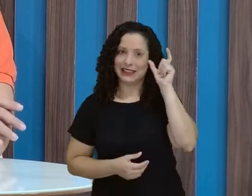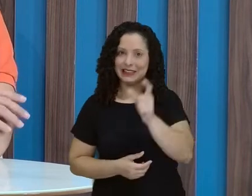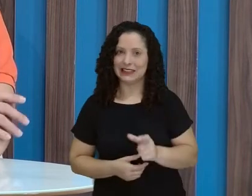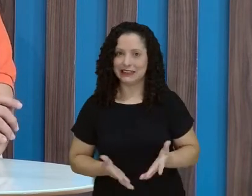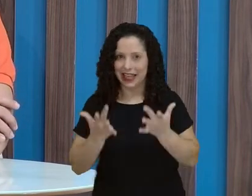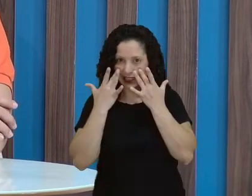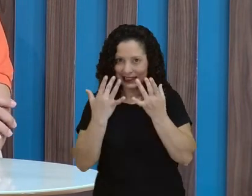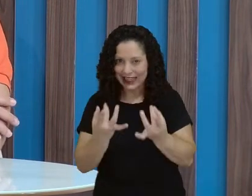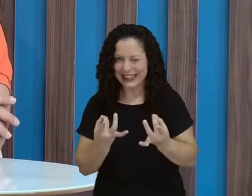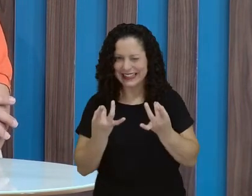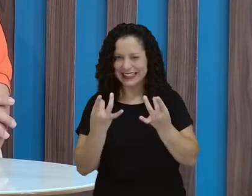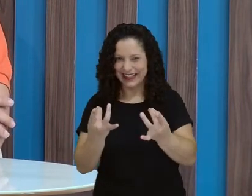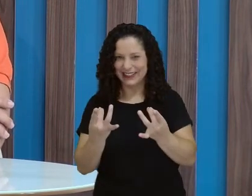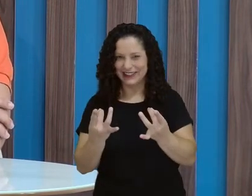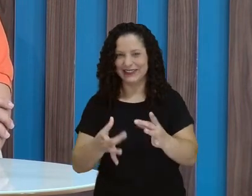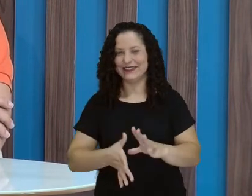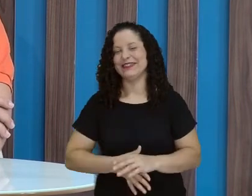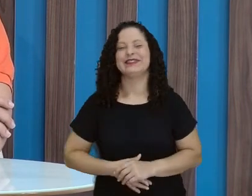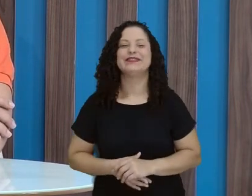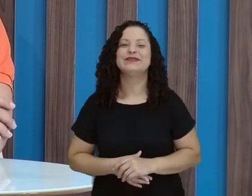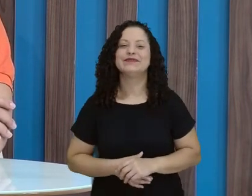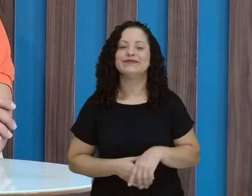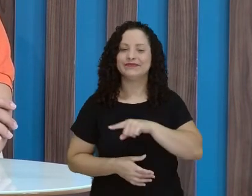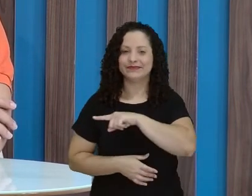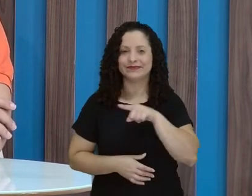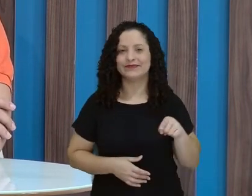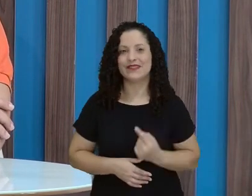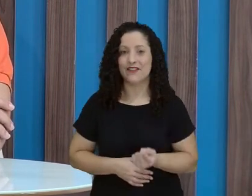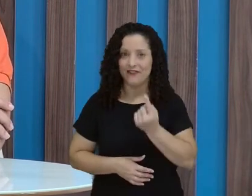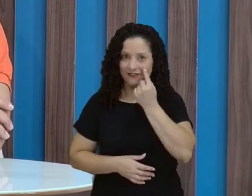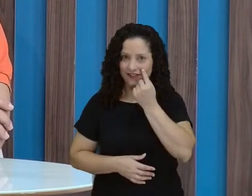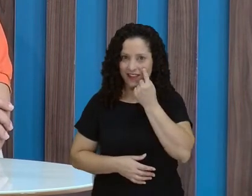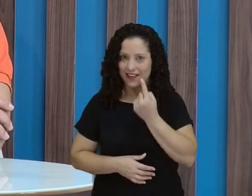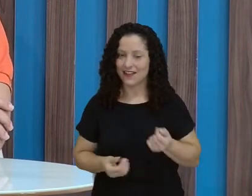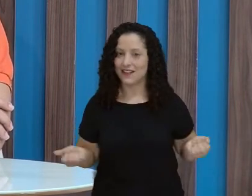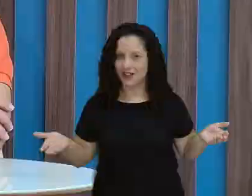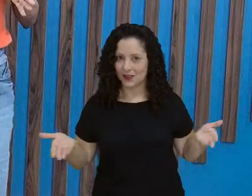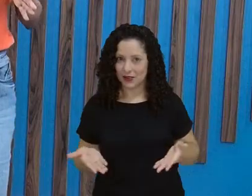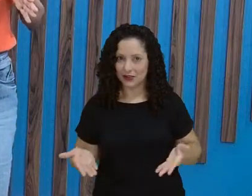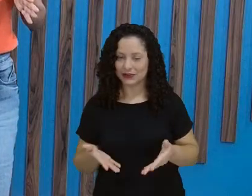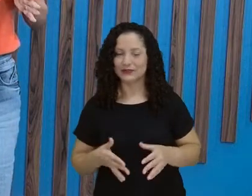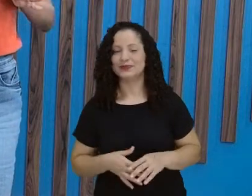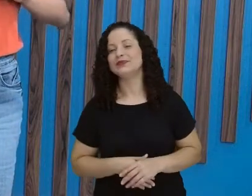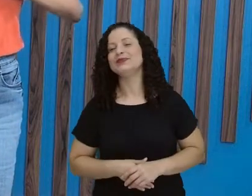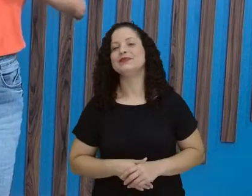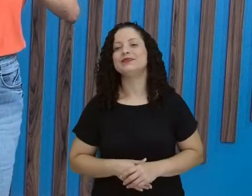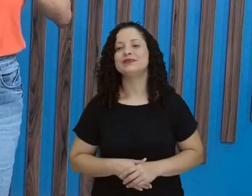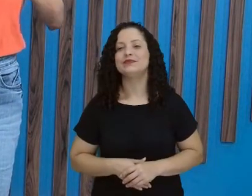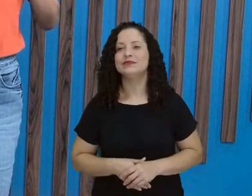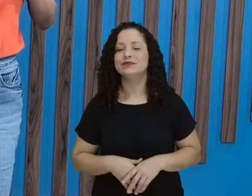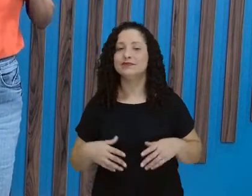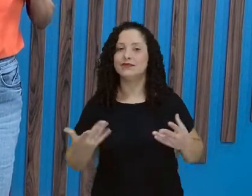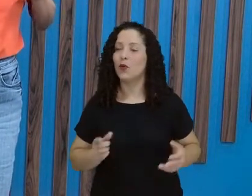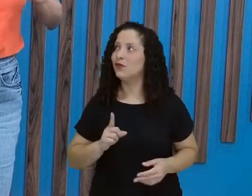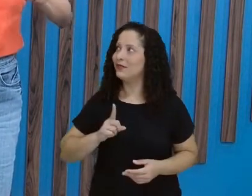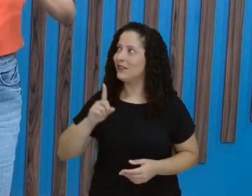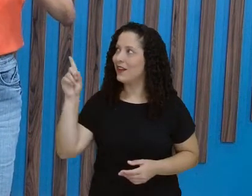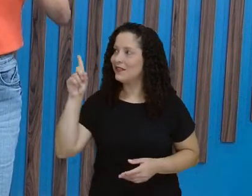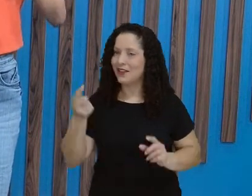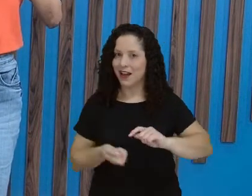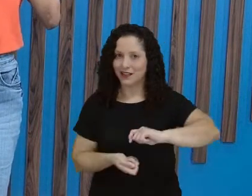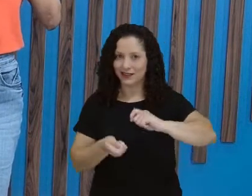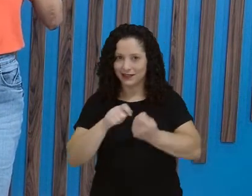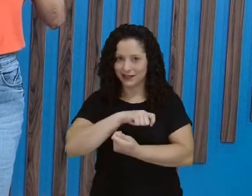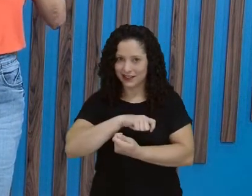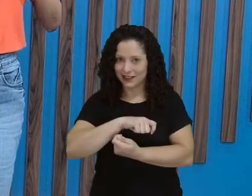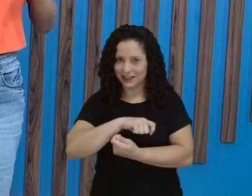aí, crianças, fiquem atentos aí para ver a professora Esther. Então, crianças, dessa versão,